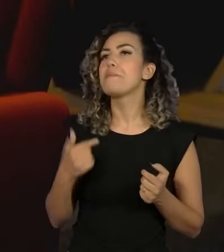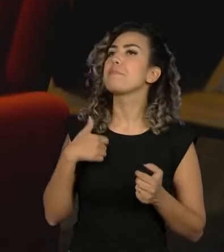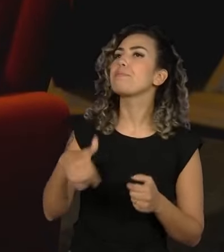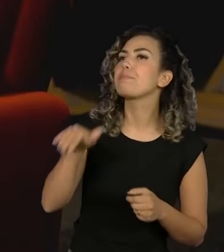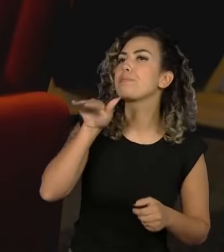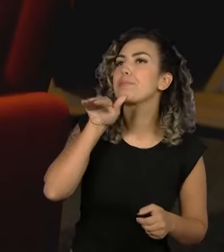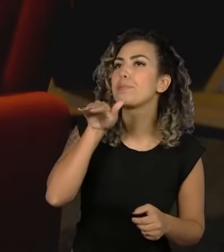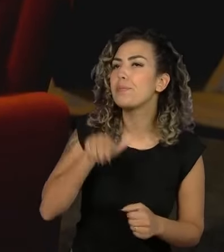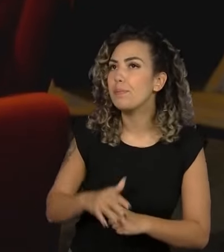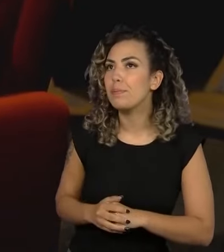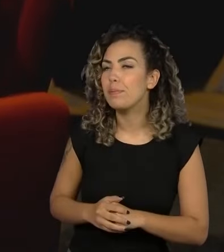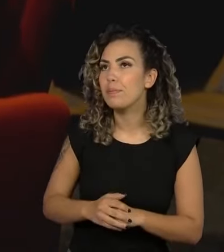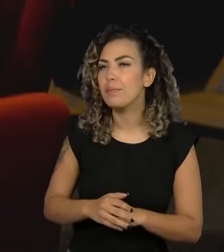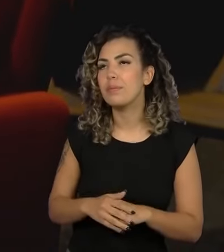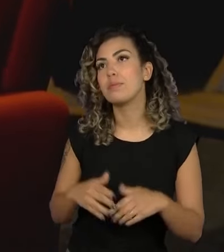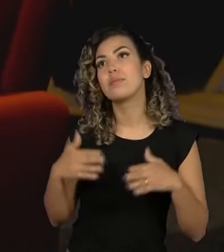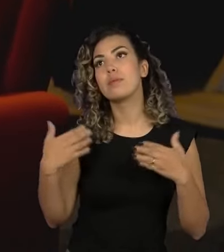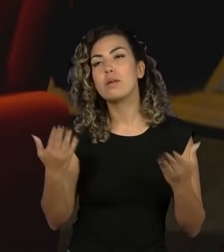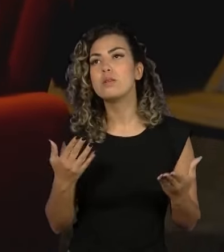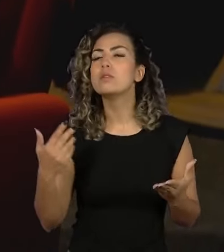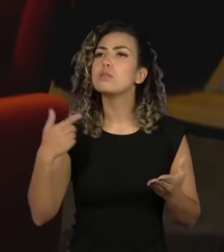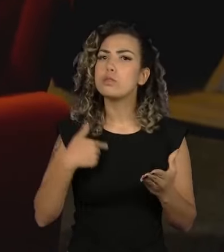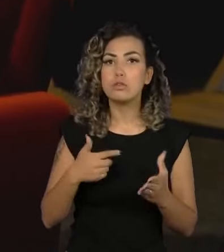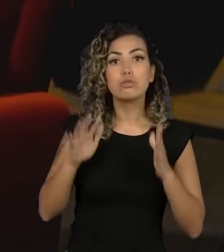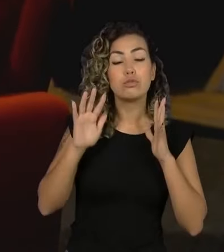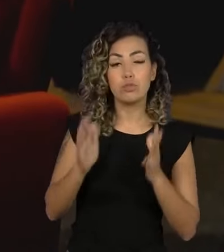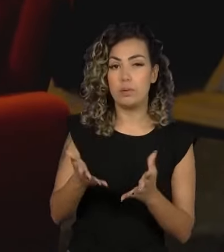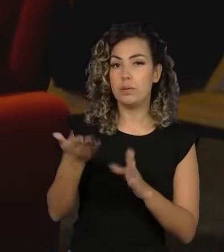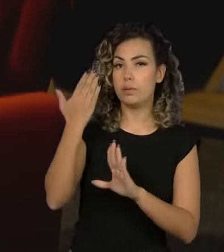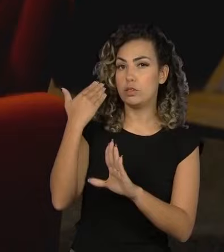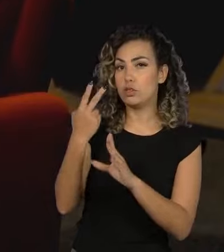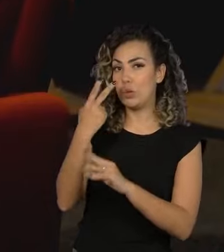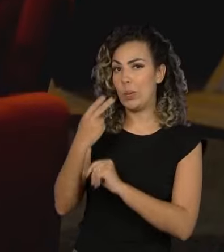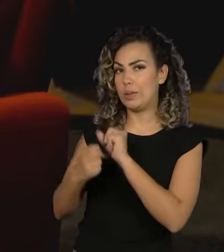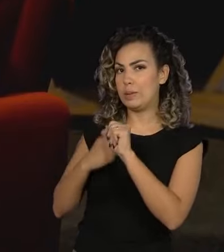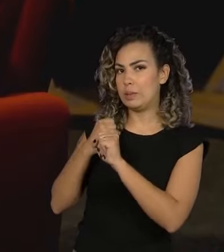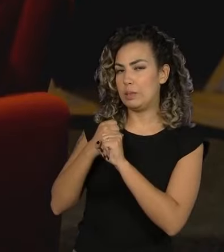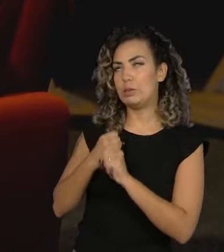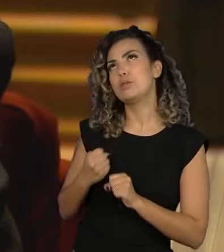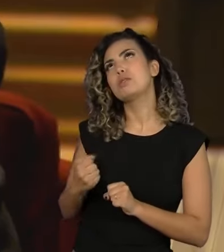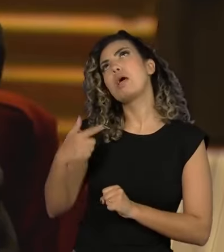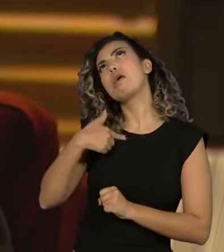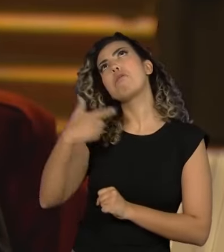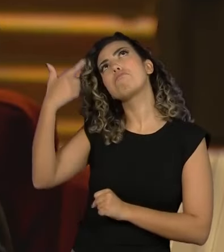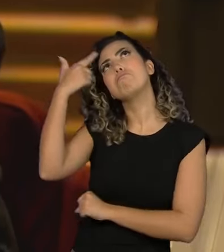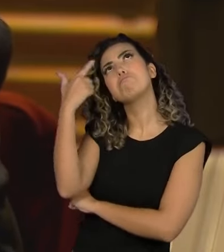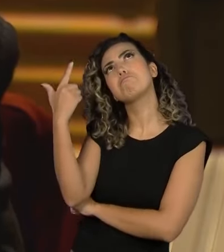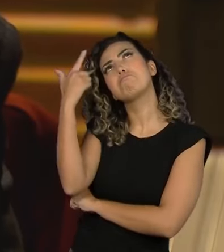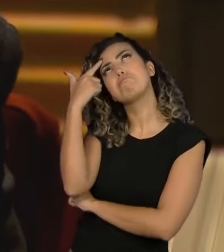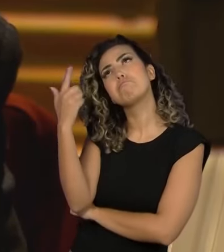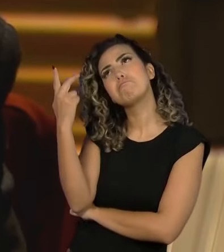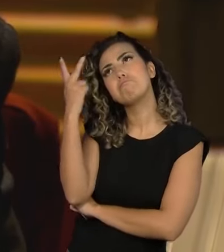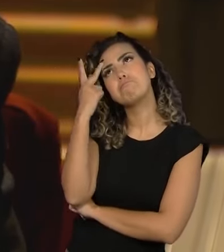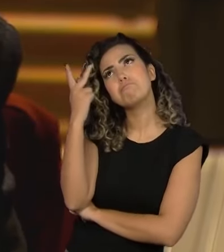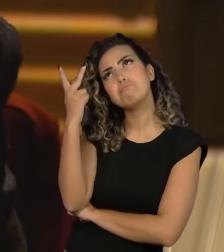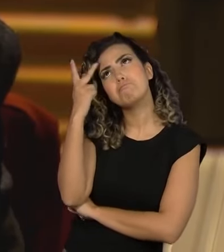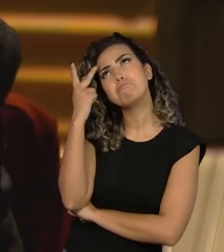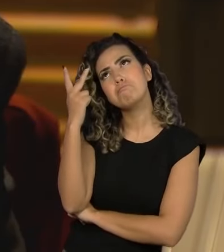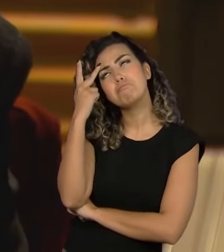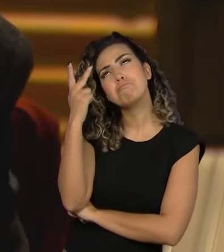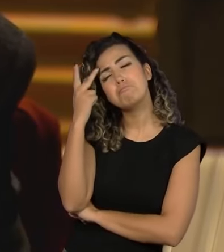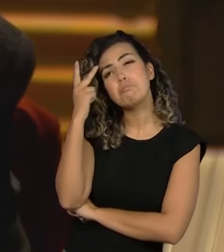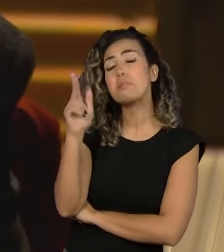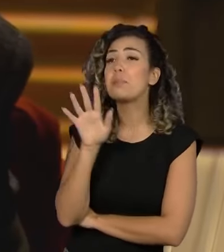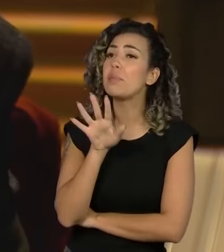eu passei do anos pensando não sei aonde e assim eh